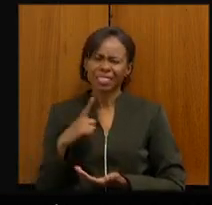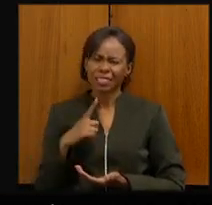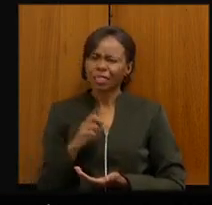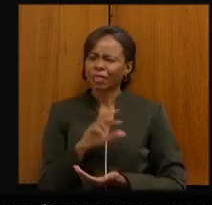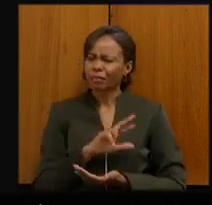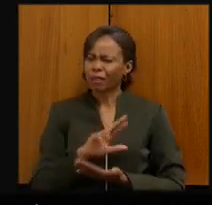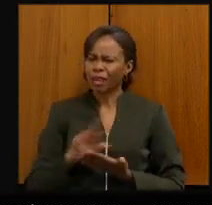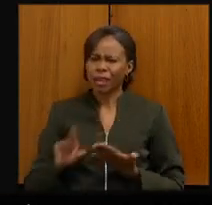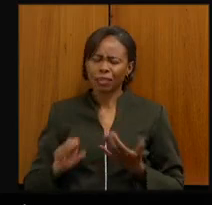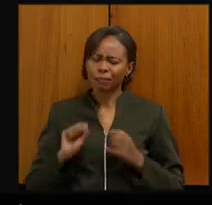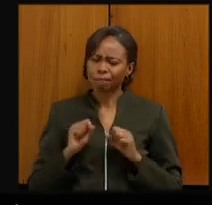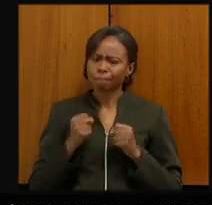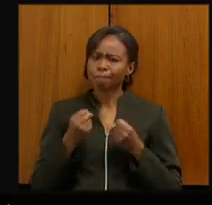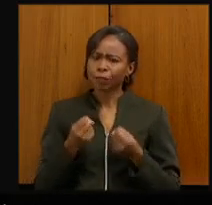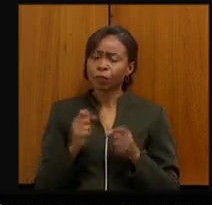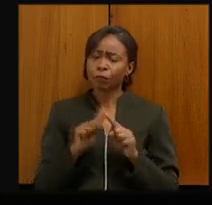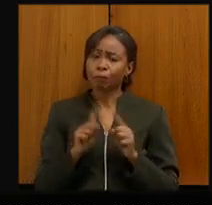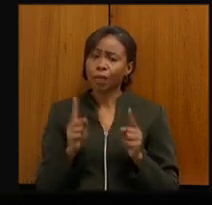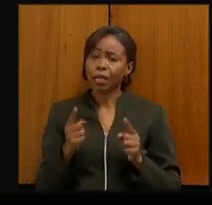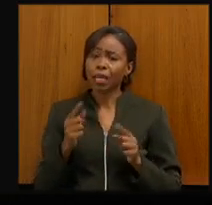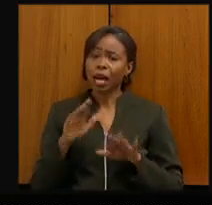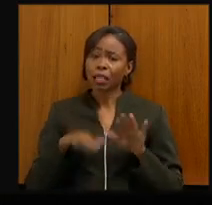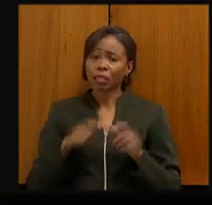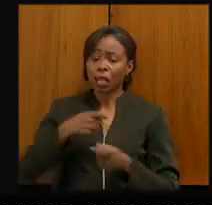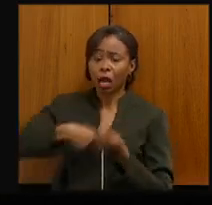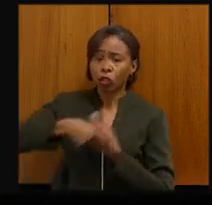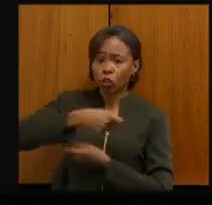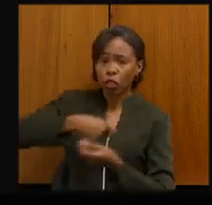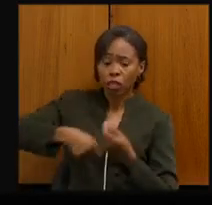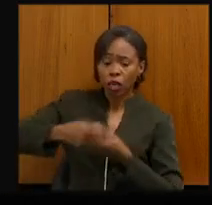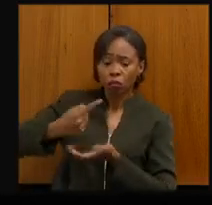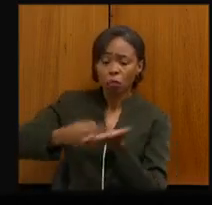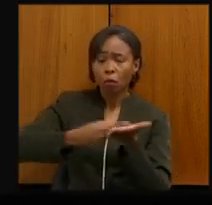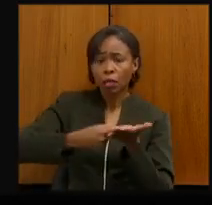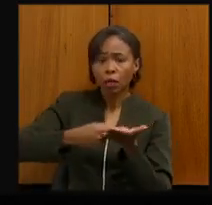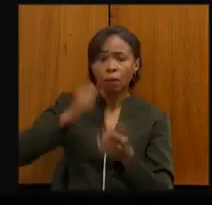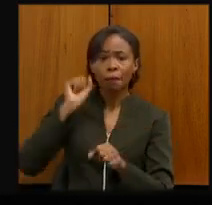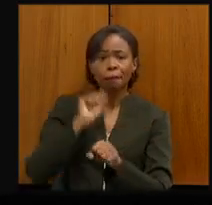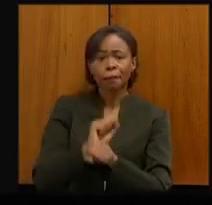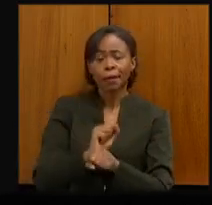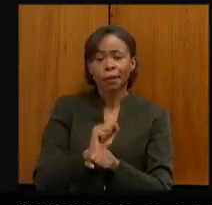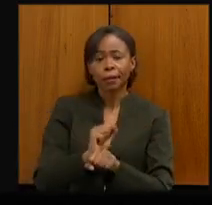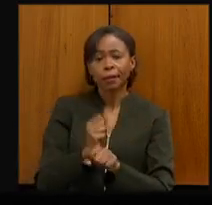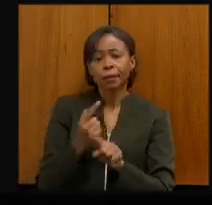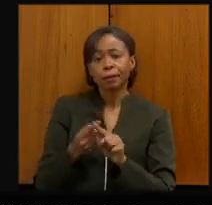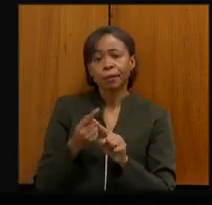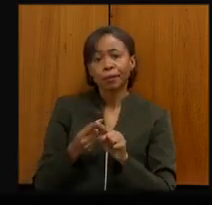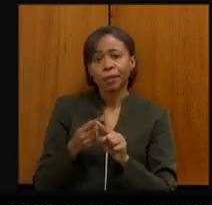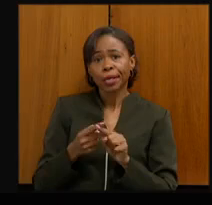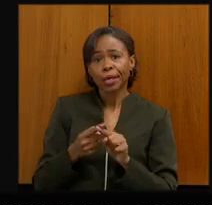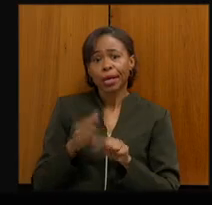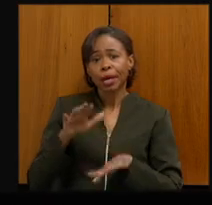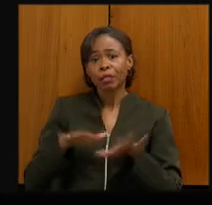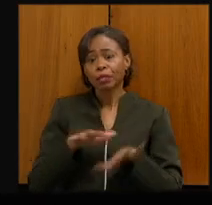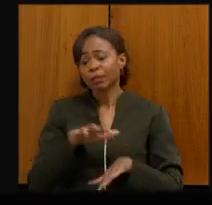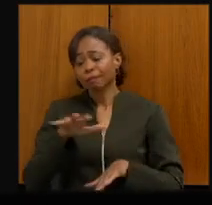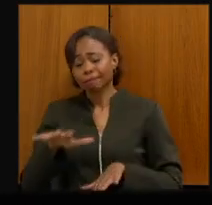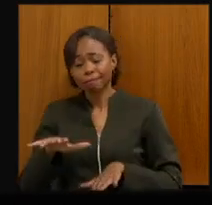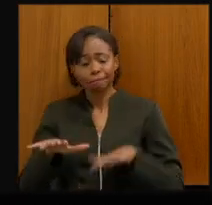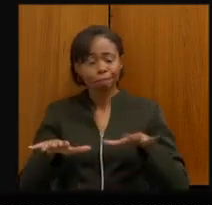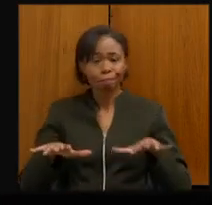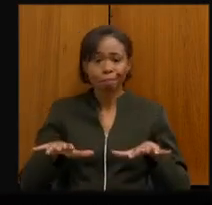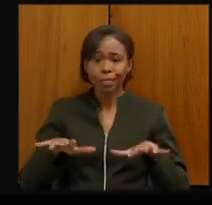para as negociações serem paralisados por quê Porque a questões nesses Campos seja origem o político que impedem